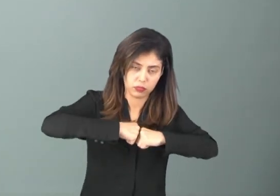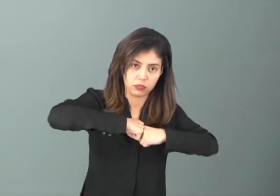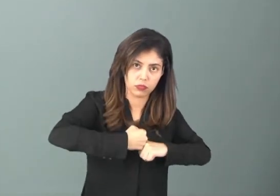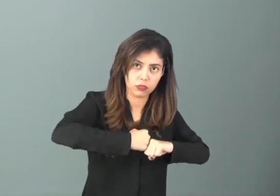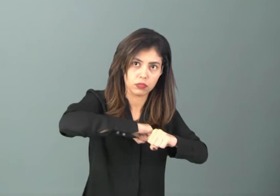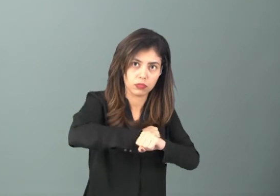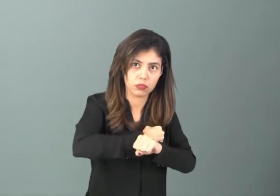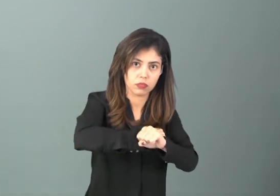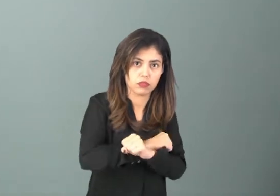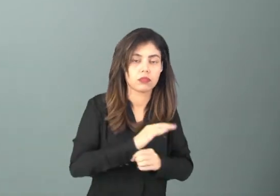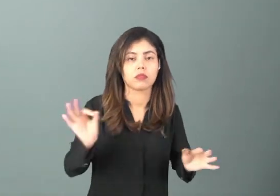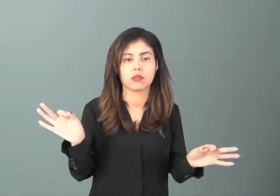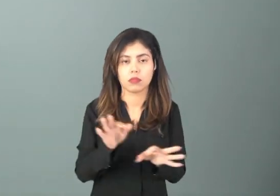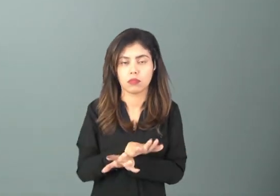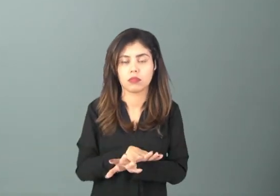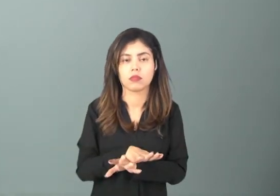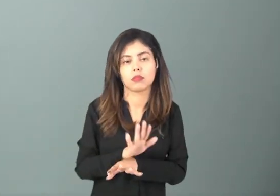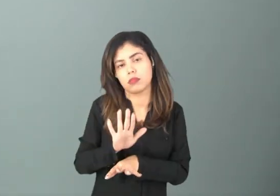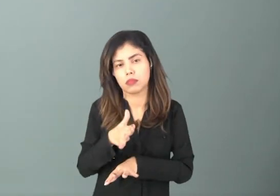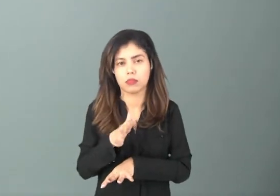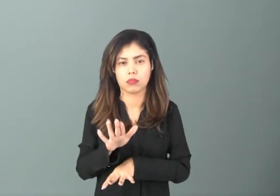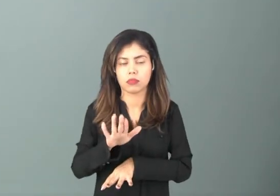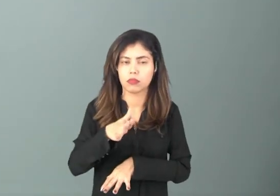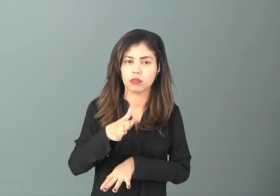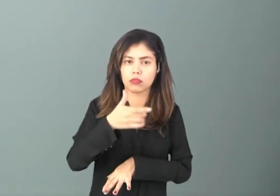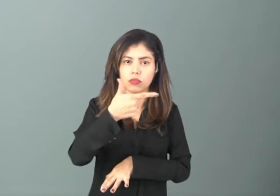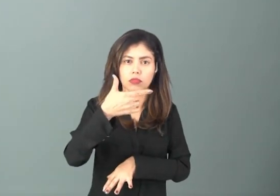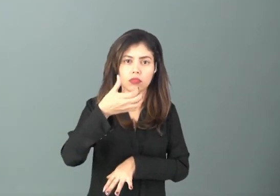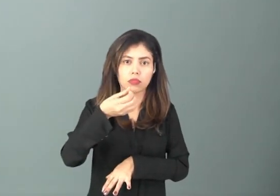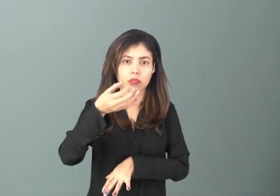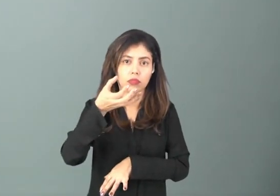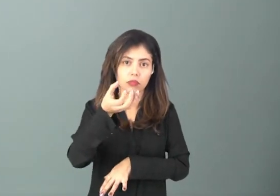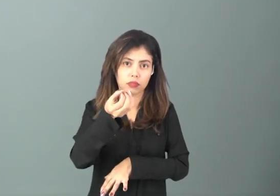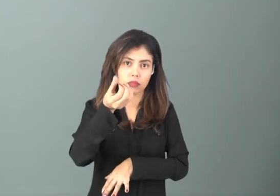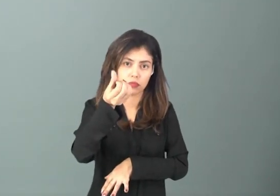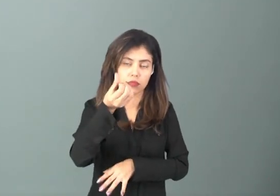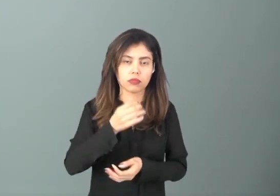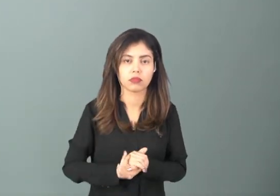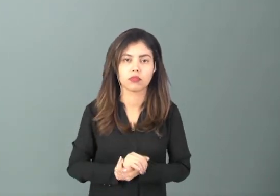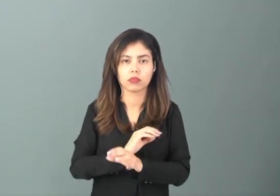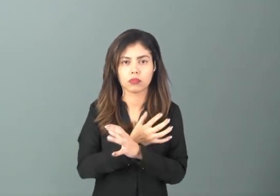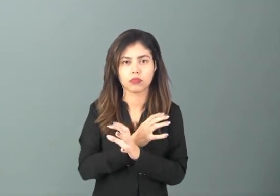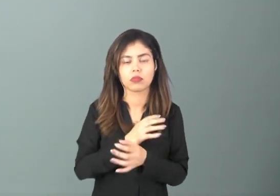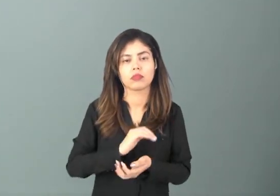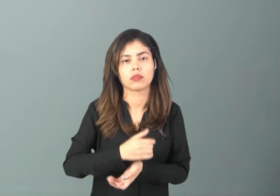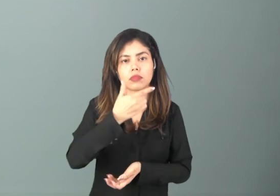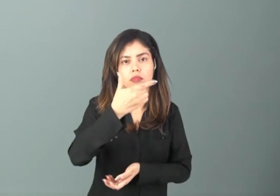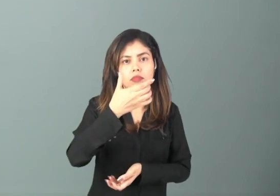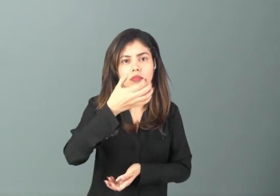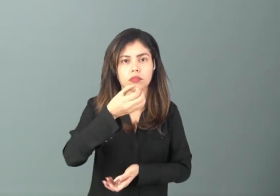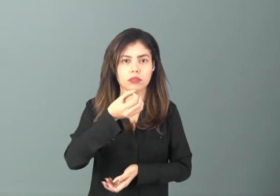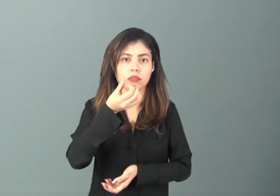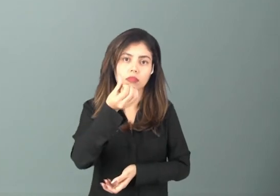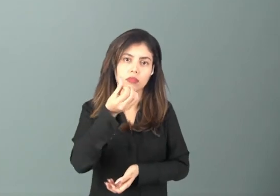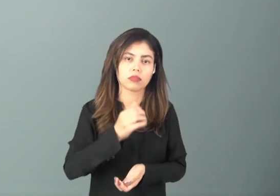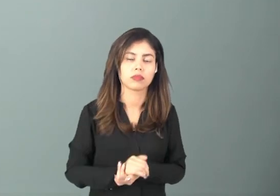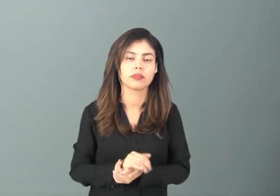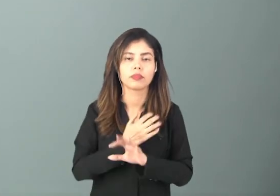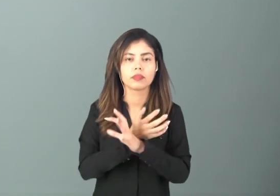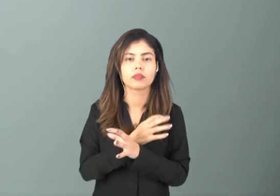e por isso que a gente vai acabar tendo aí na fase adulta cerca de 206 ossos e quando crianças né pode ser um pouco mais